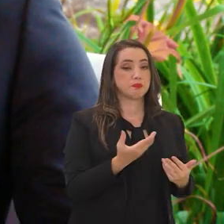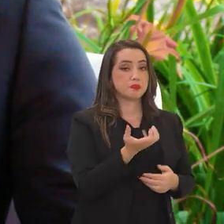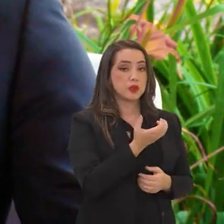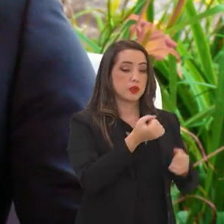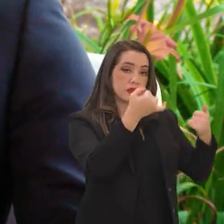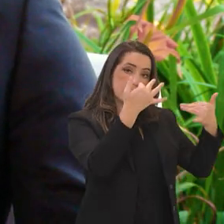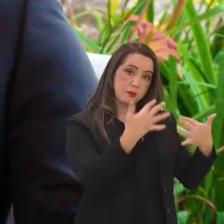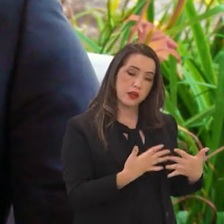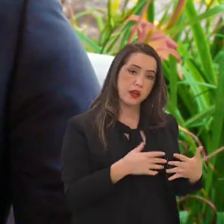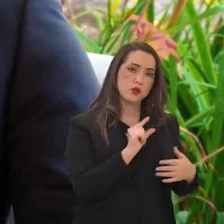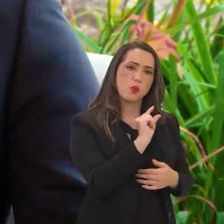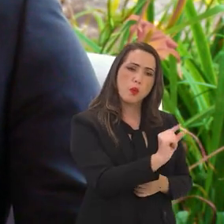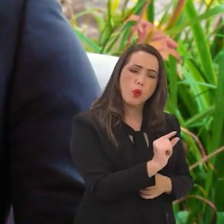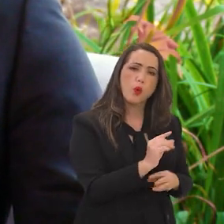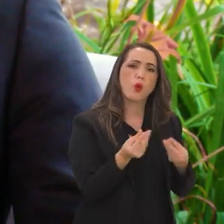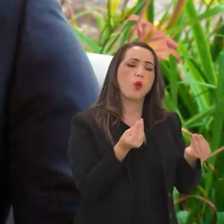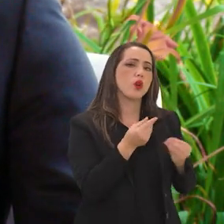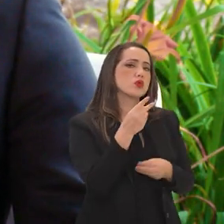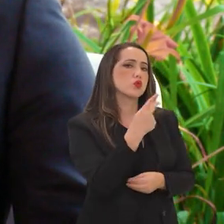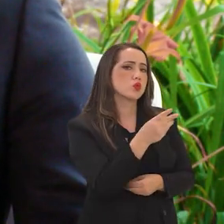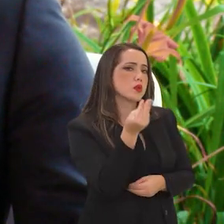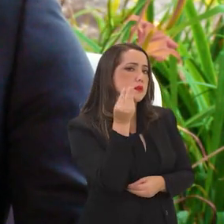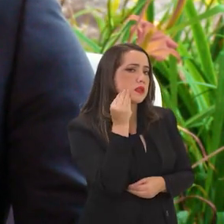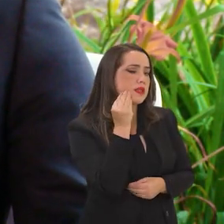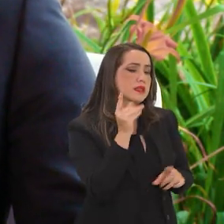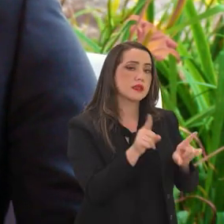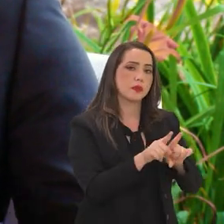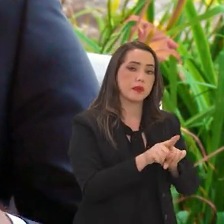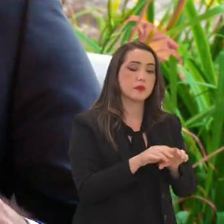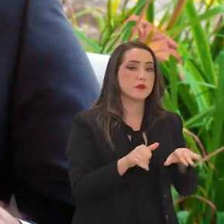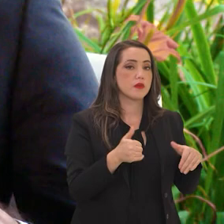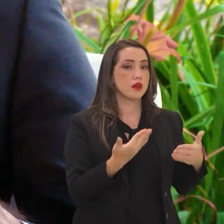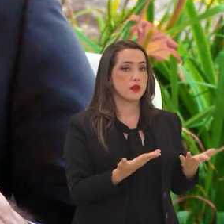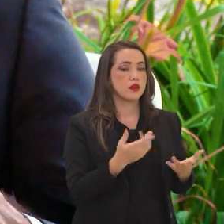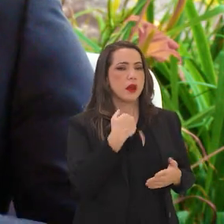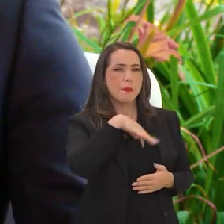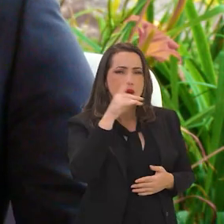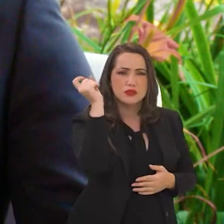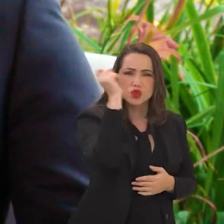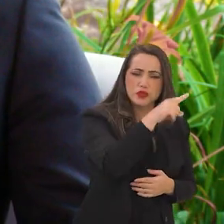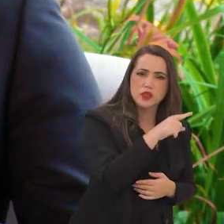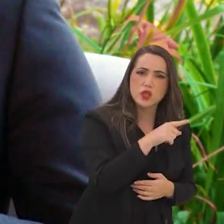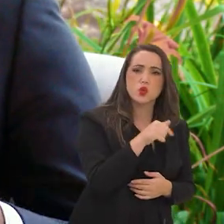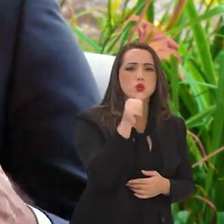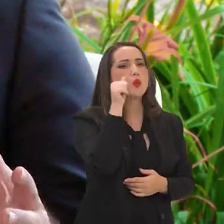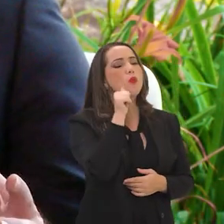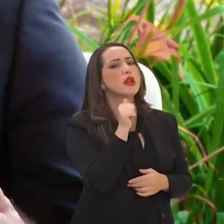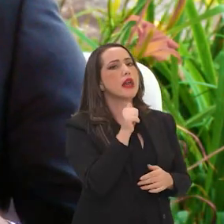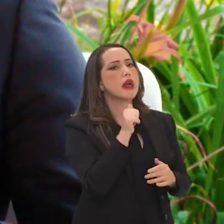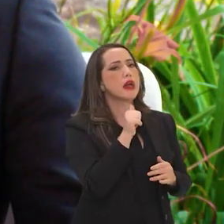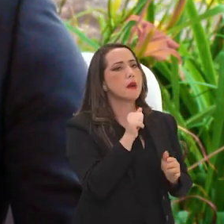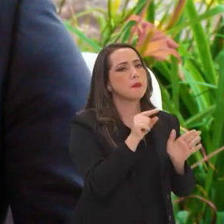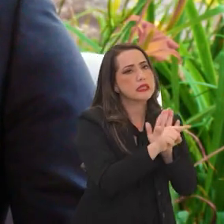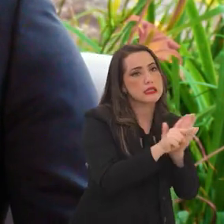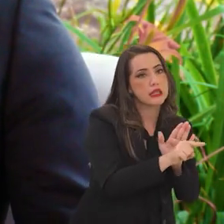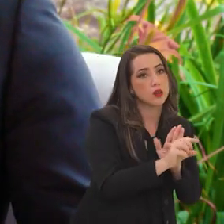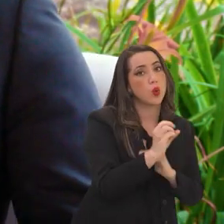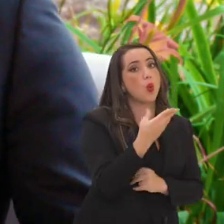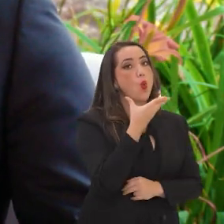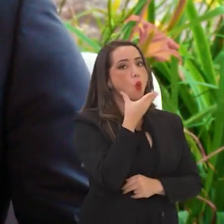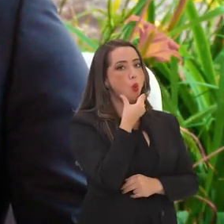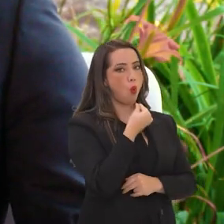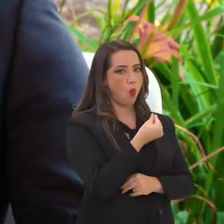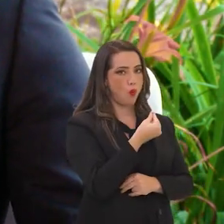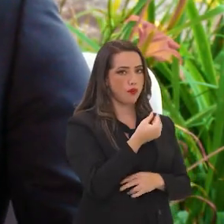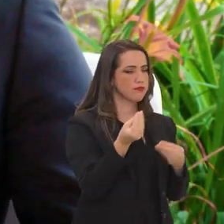queria que a senhora Contasse um pouco pra gente a sua experiência também quer dizer será que é mais difícil ser pesquisadora do que pesquisar dor no